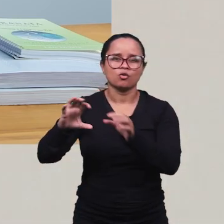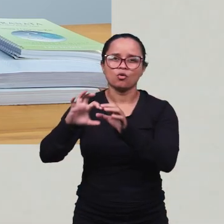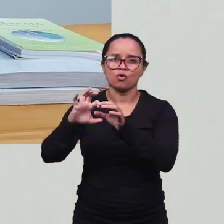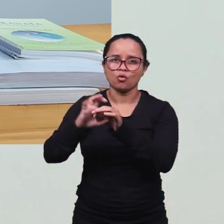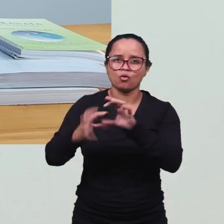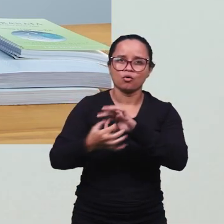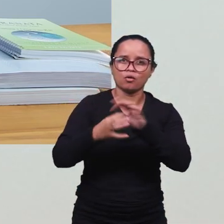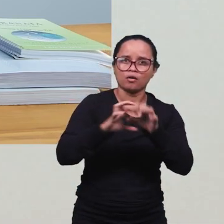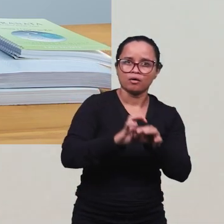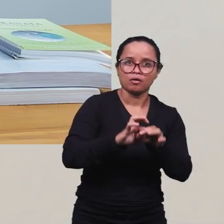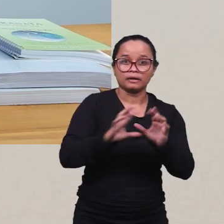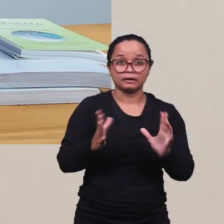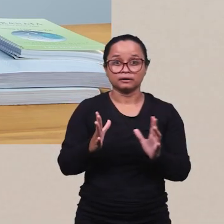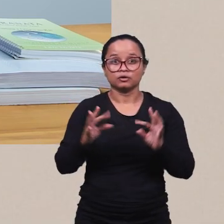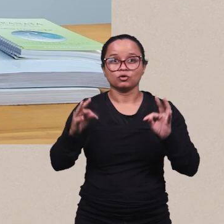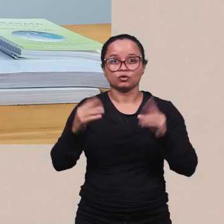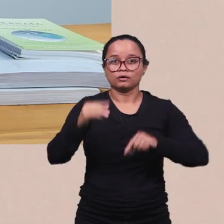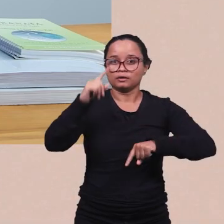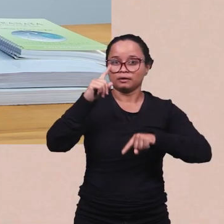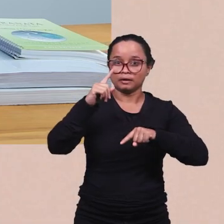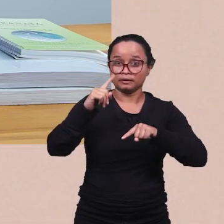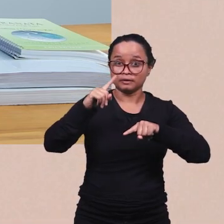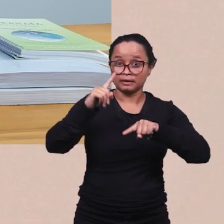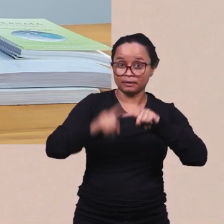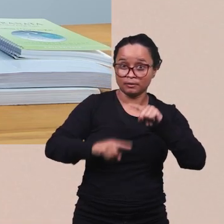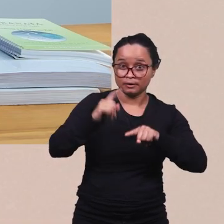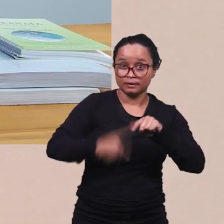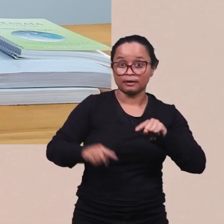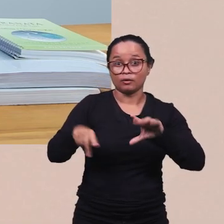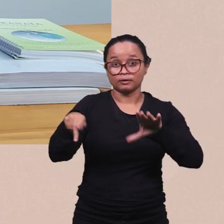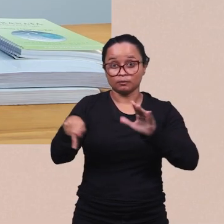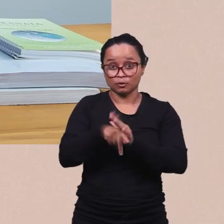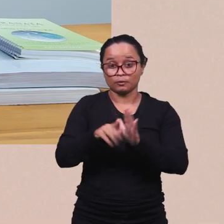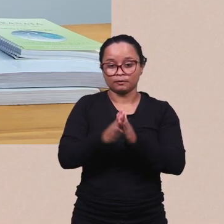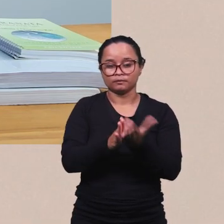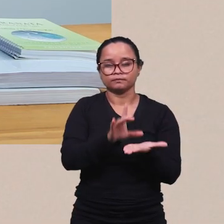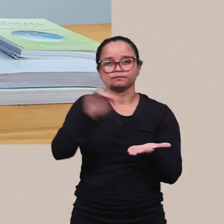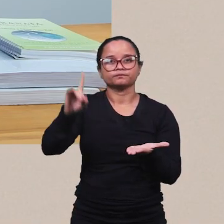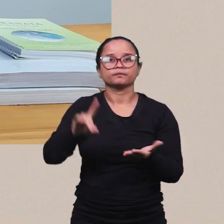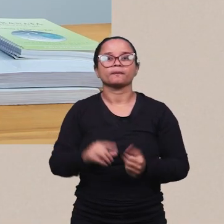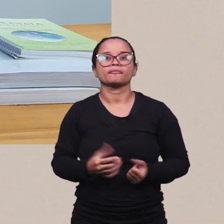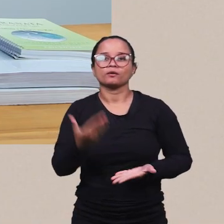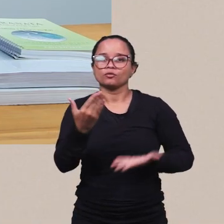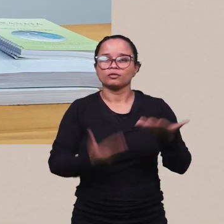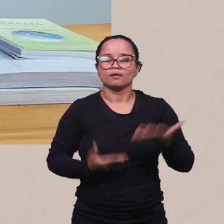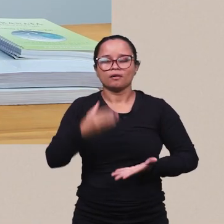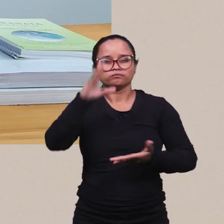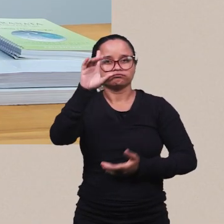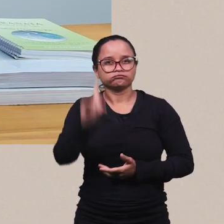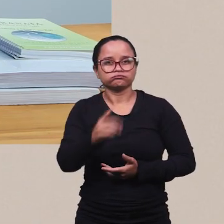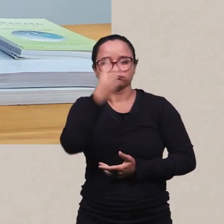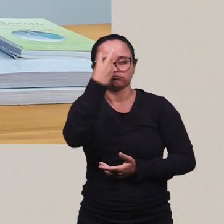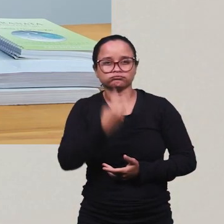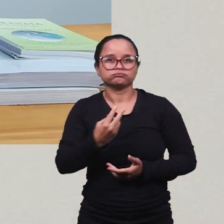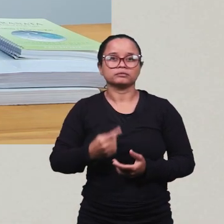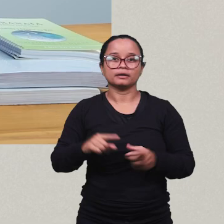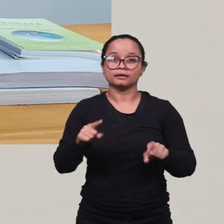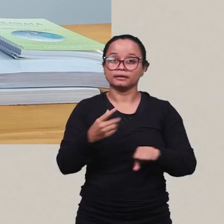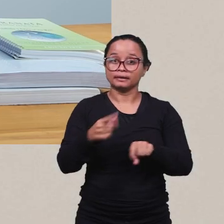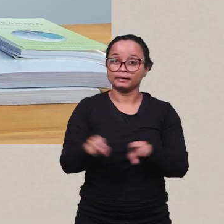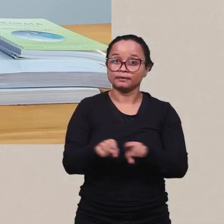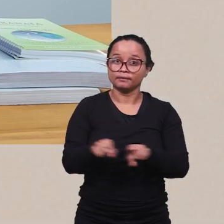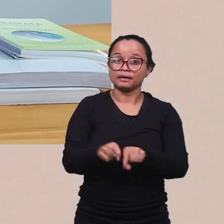dos contextos bíblicos, dos contextos e objetos bíblicos. Ver nossos irmãos com deficiência visual terem